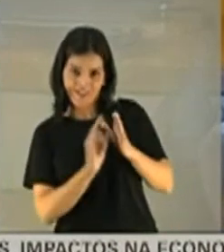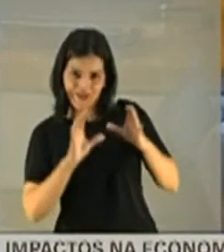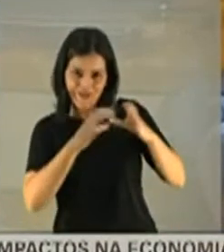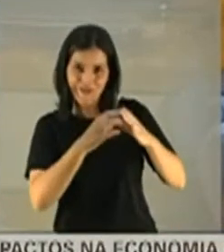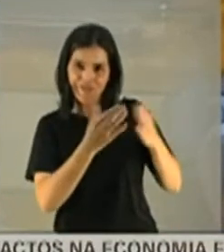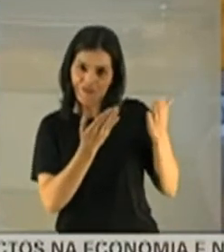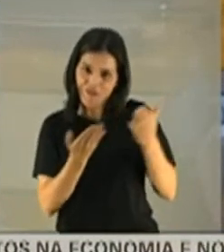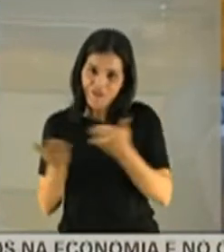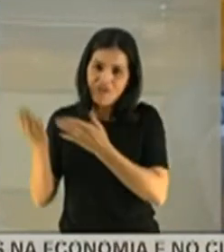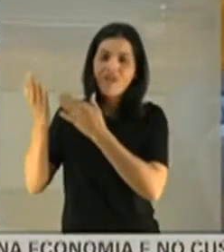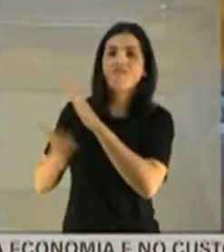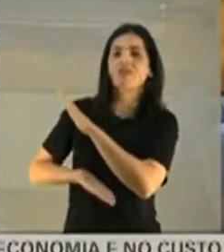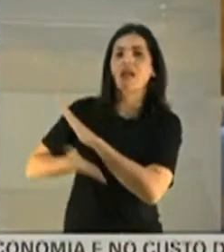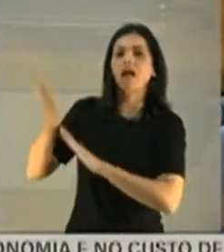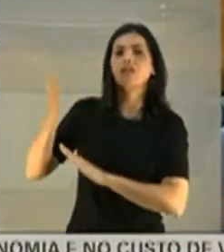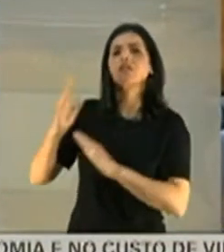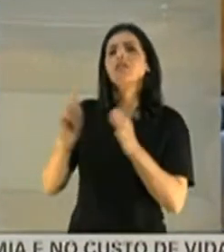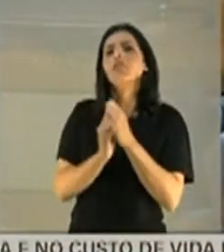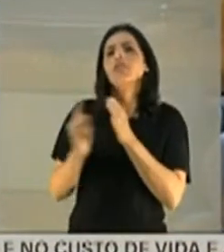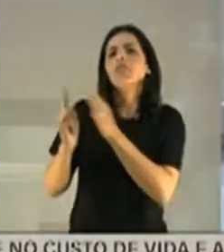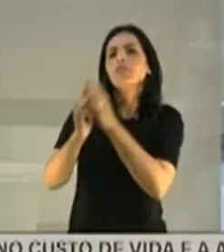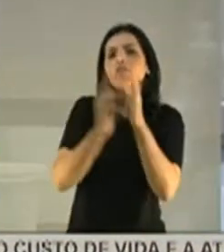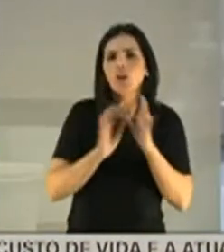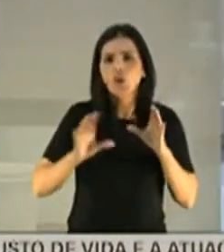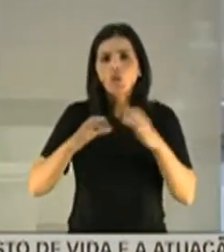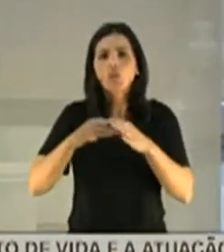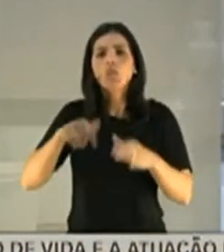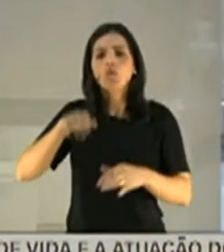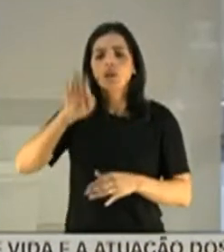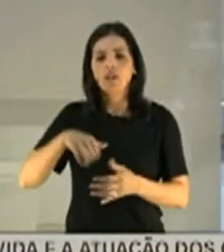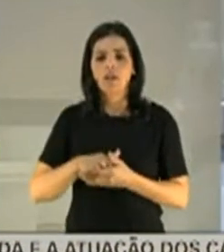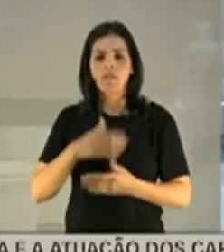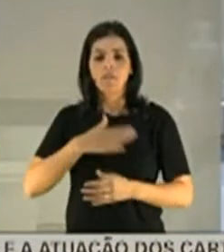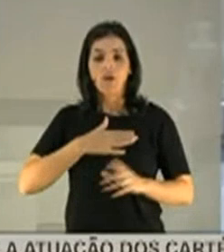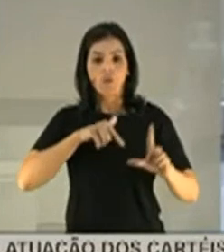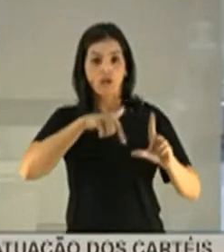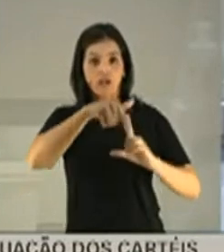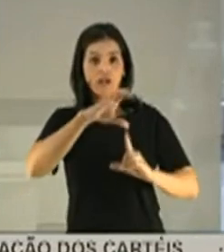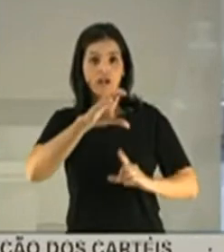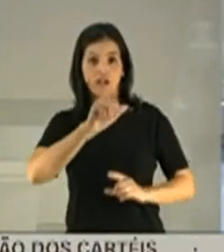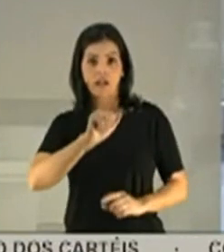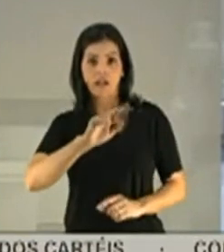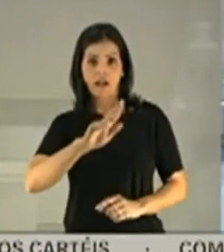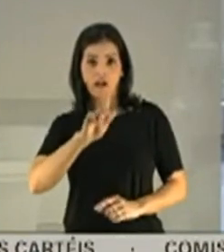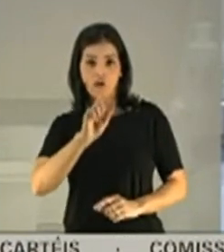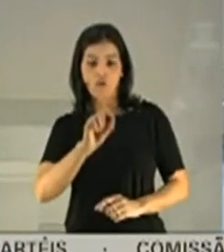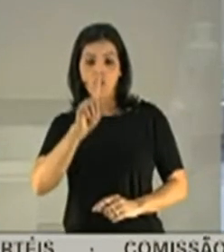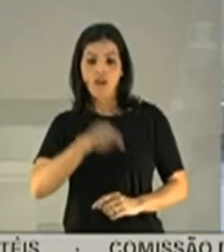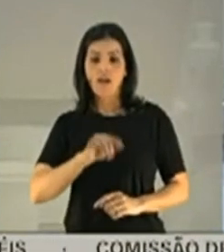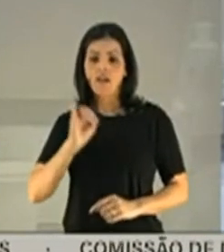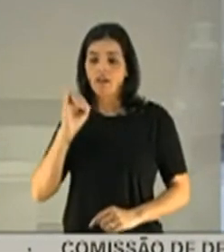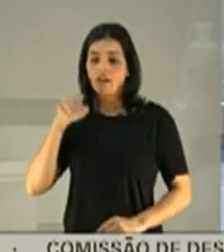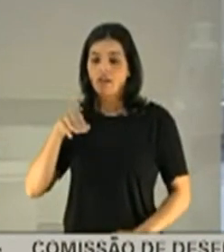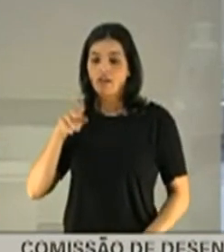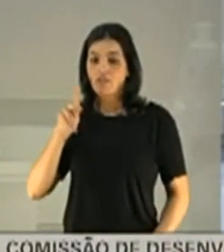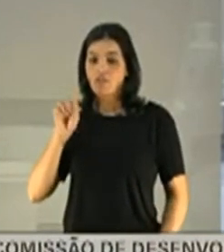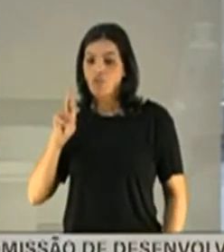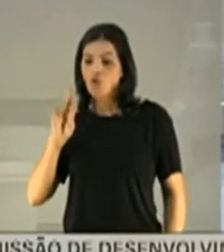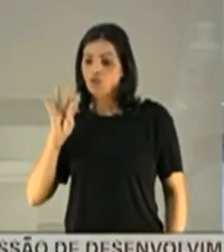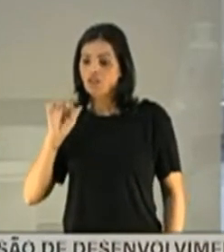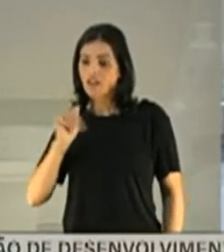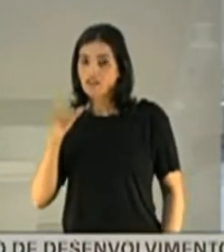as composições dessas comitivas? Meu cargo é somente para importação e